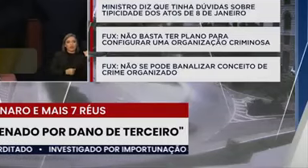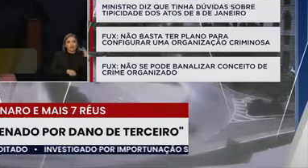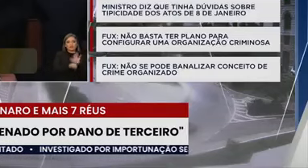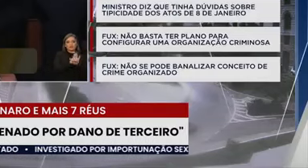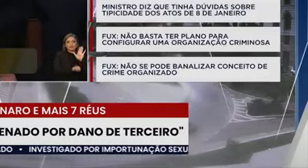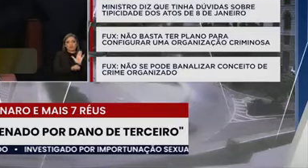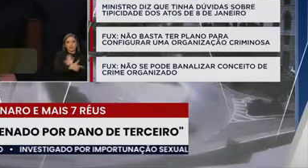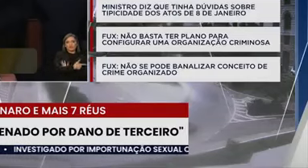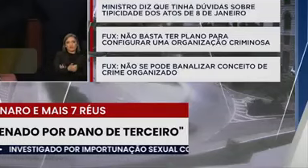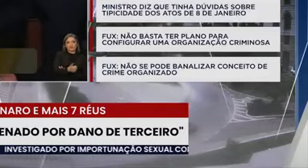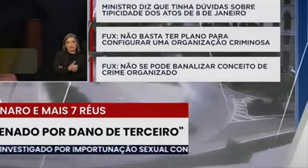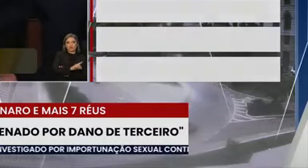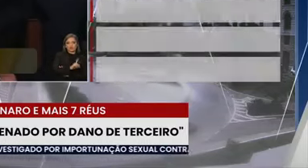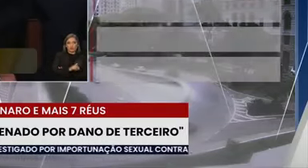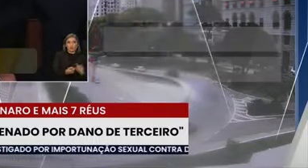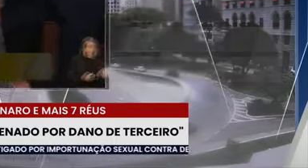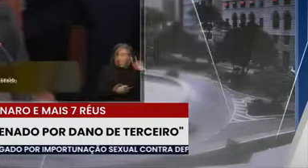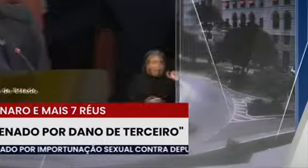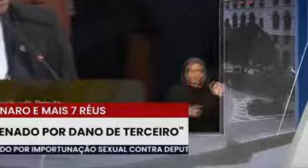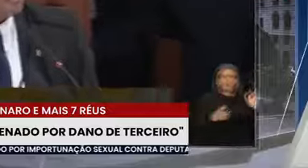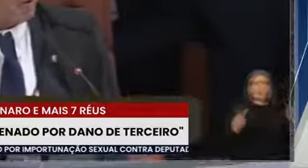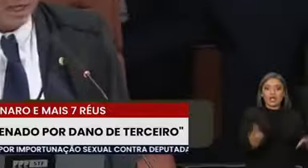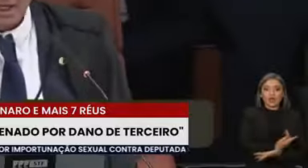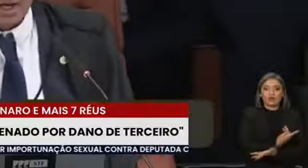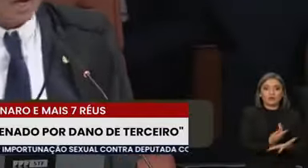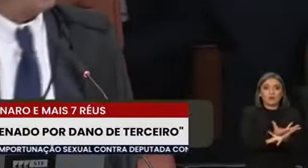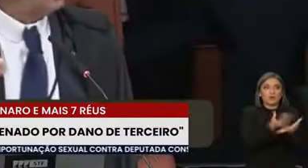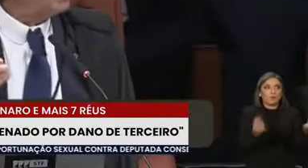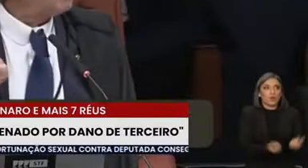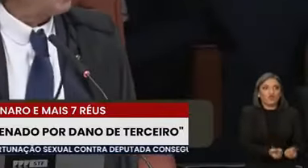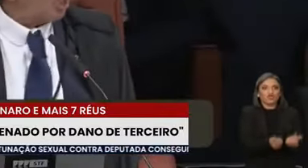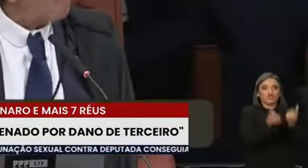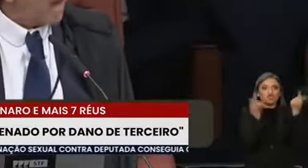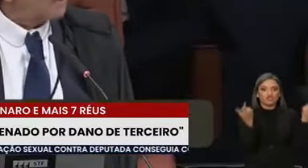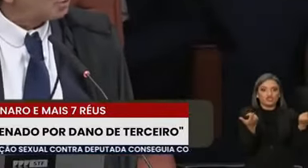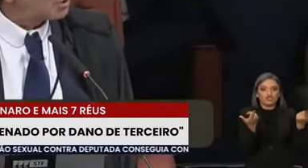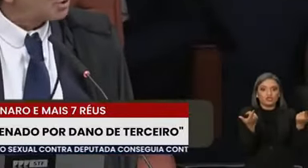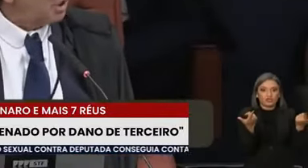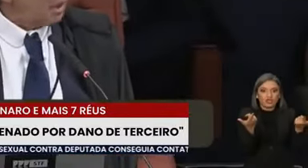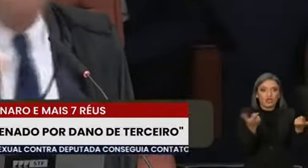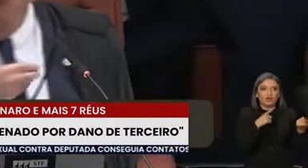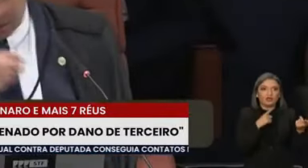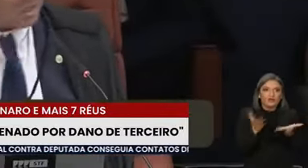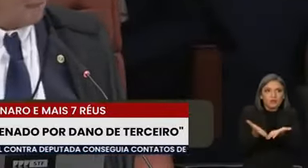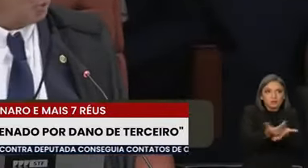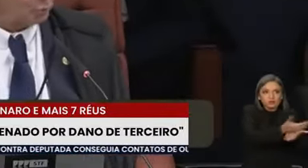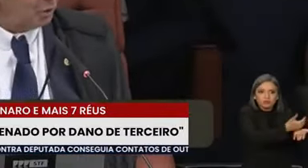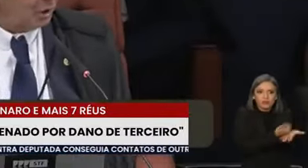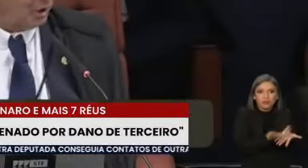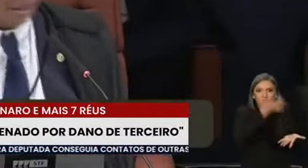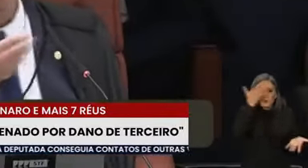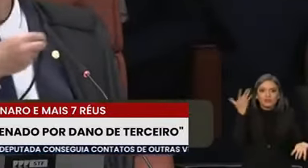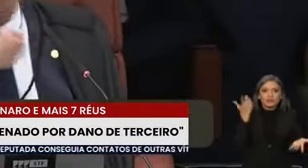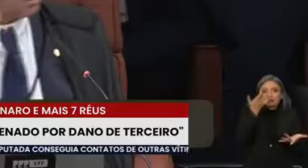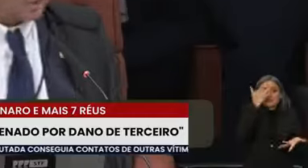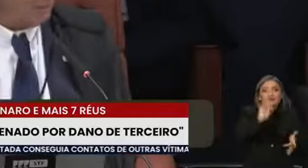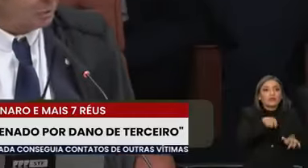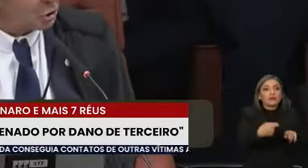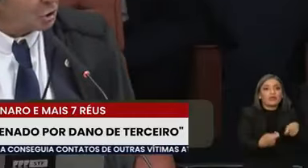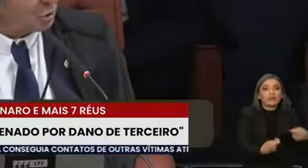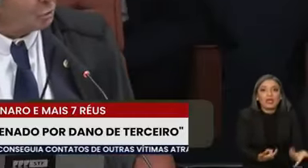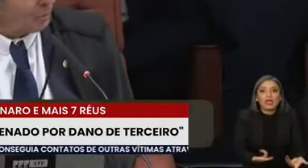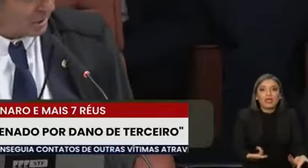No século anterior apareceu uma montanha de dinheiro que foi recolhida por aloprados. Não se sabe a autoria, não se